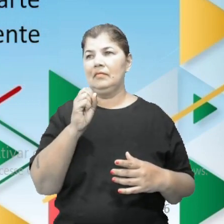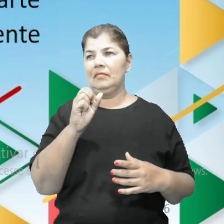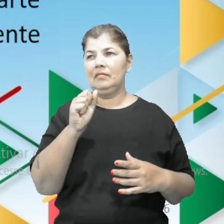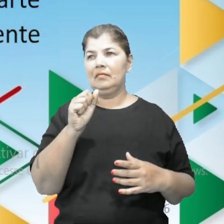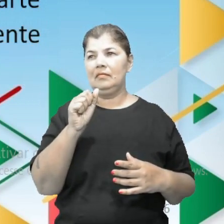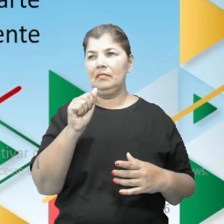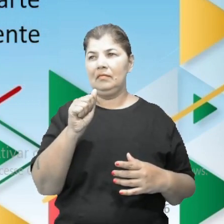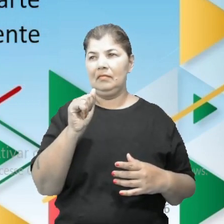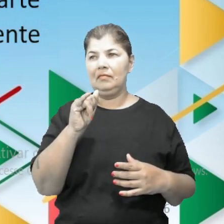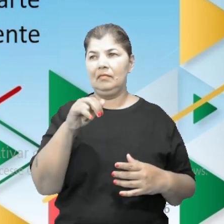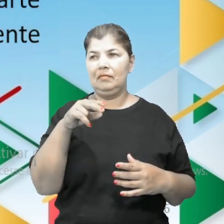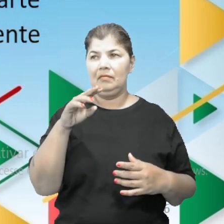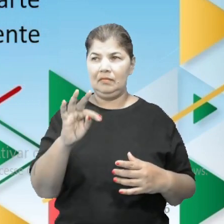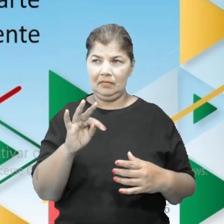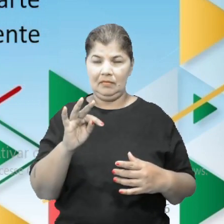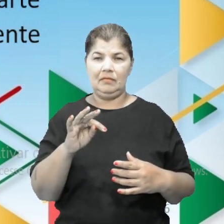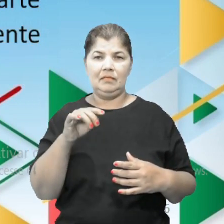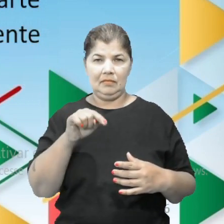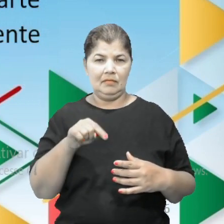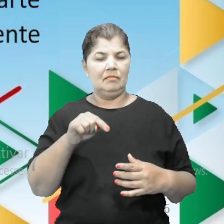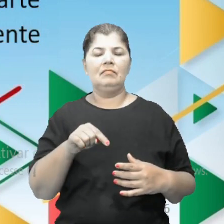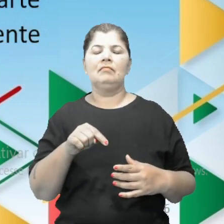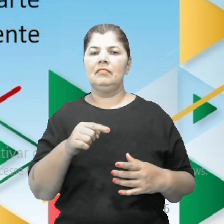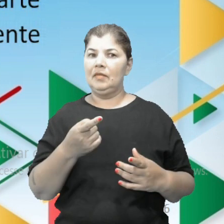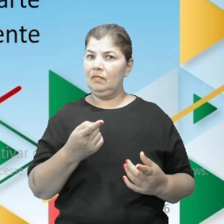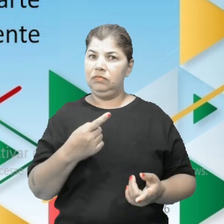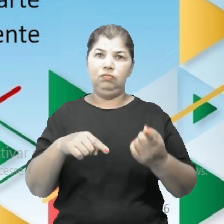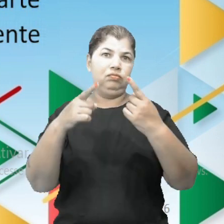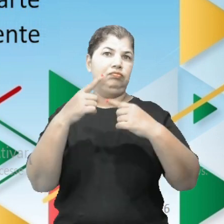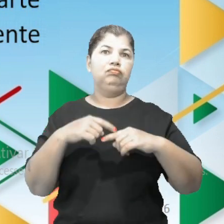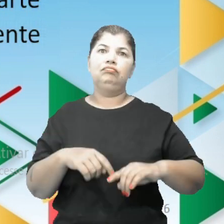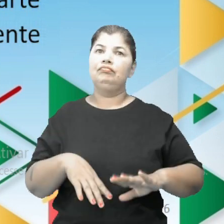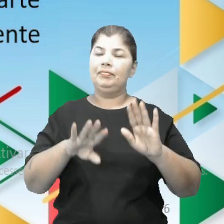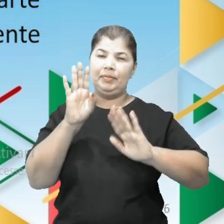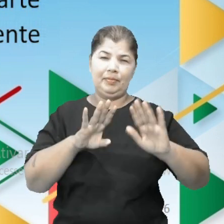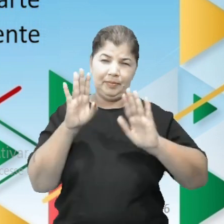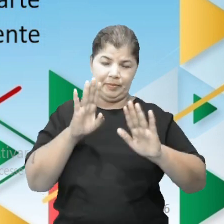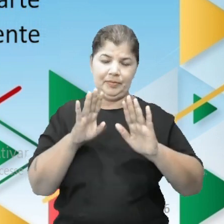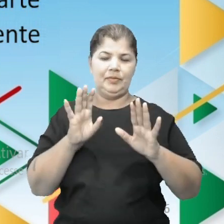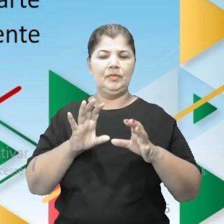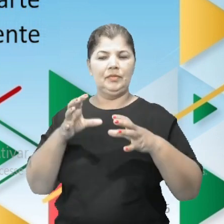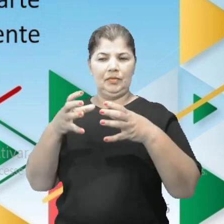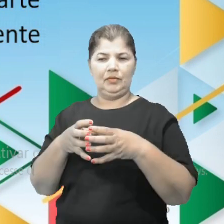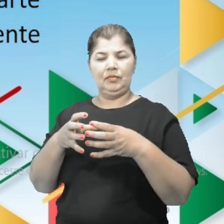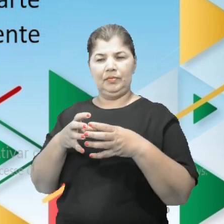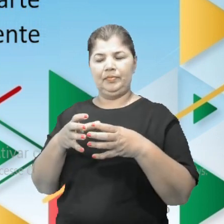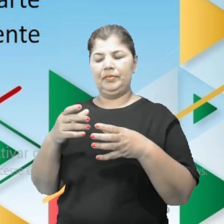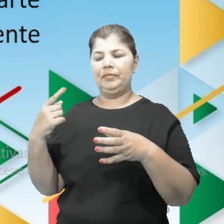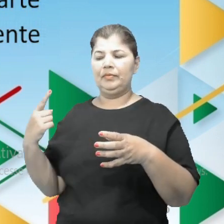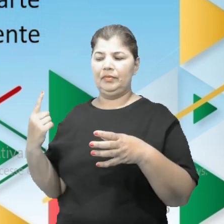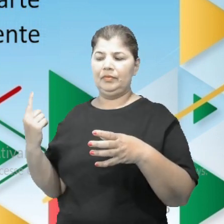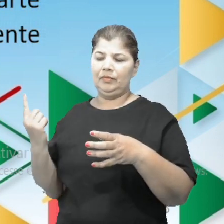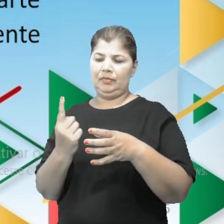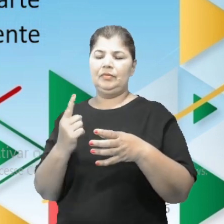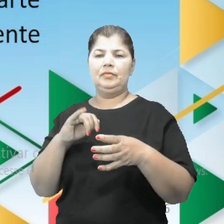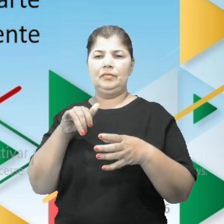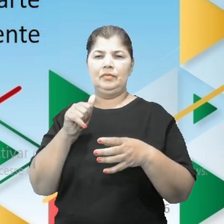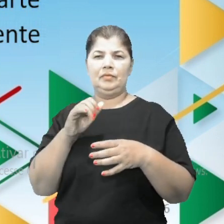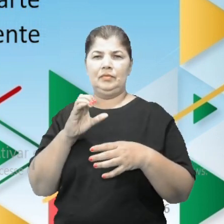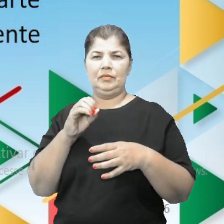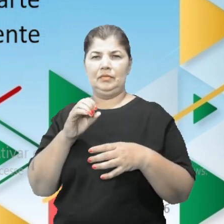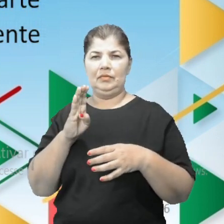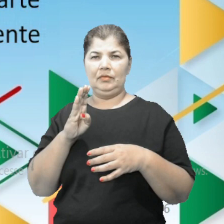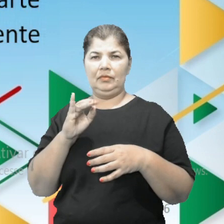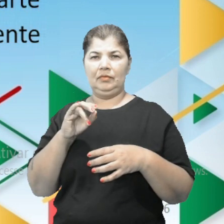que força no mesmo período em que os jacobinos assumiu o poder na França